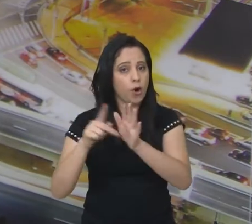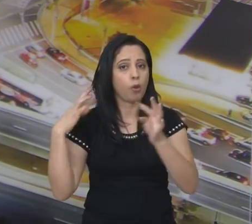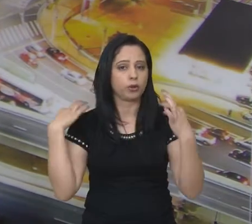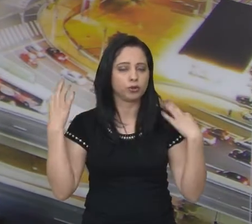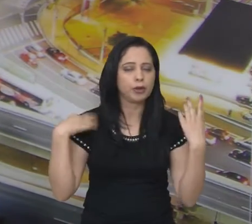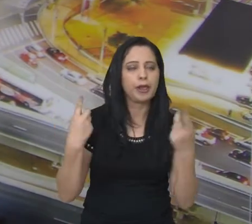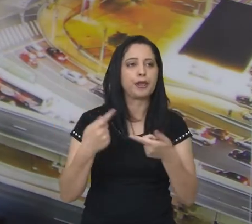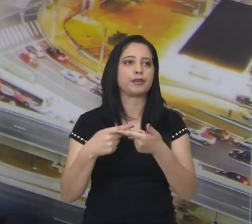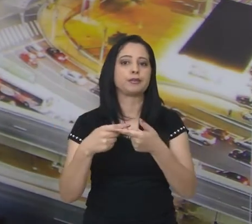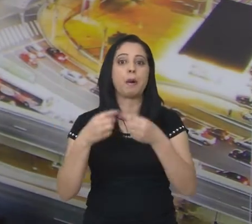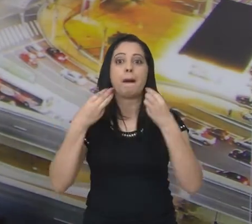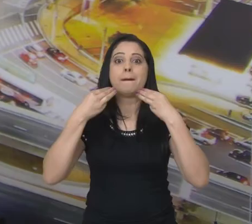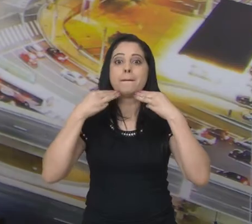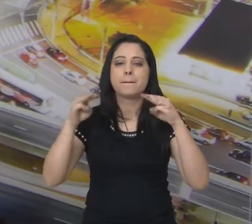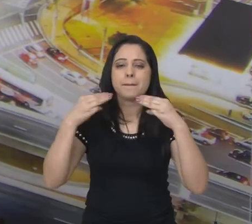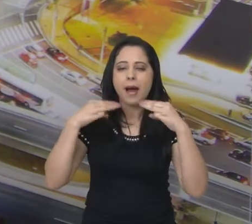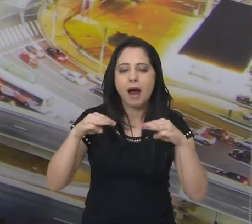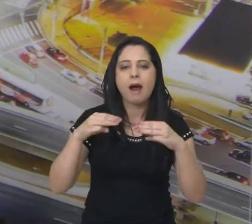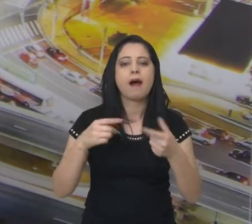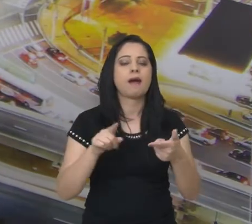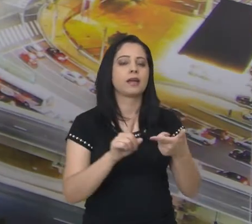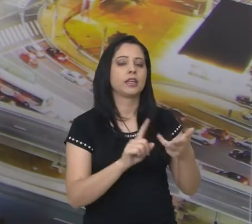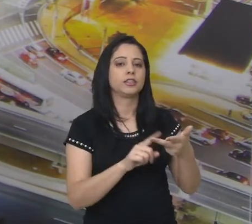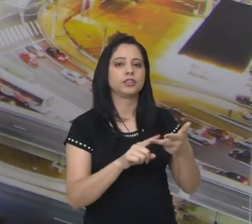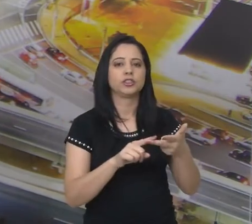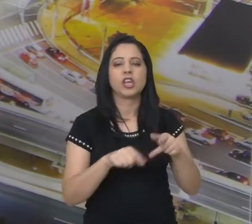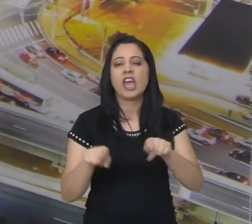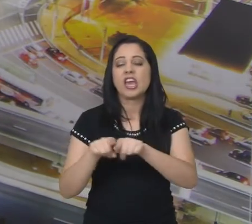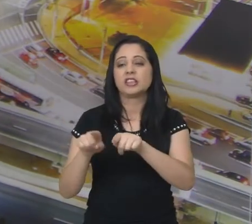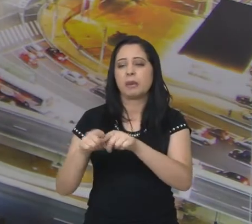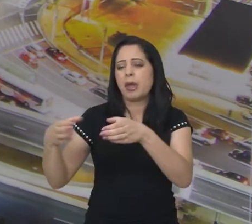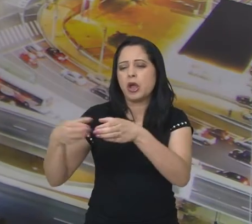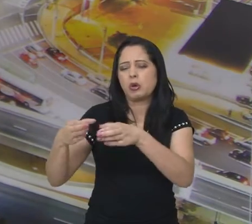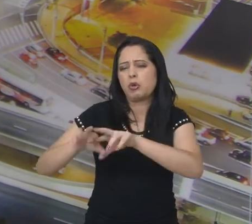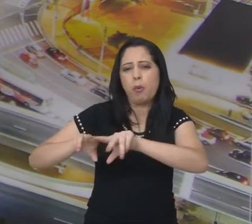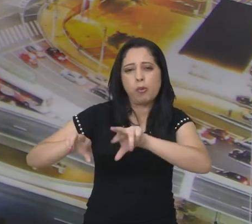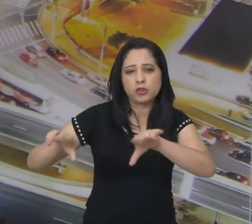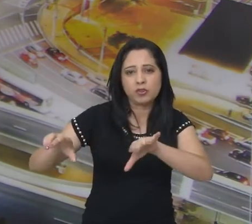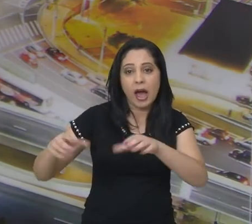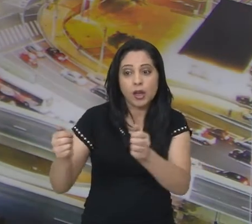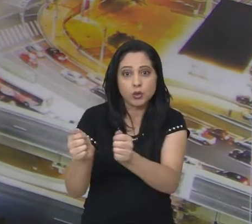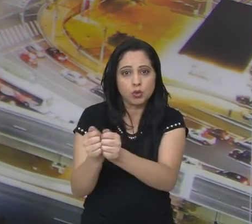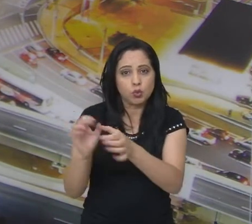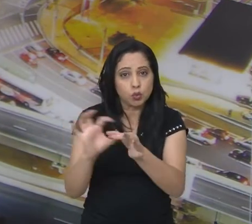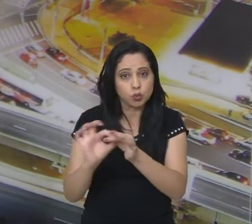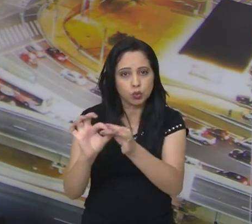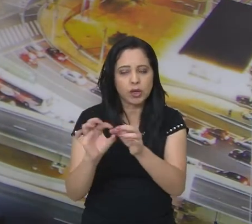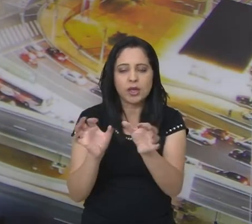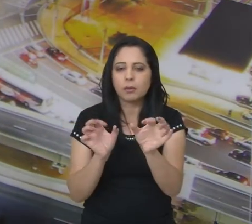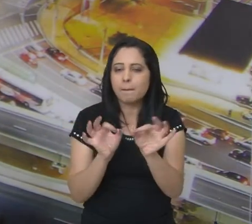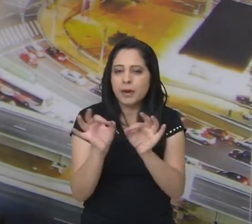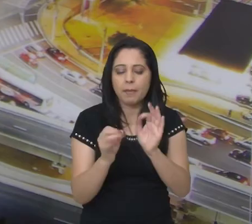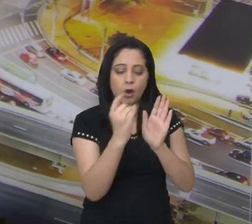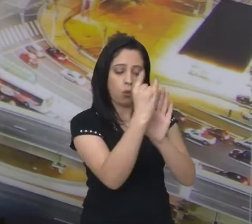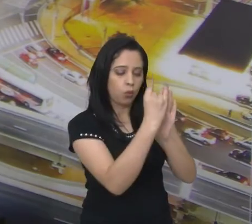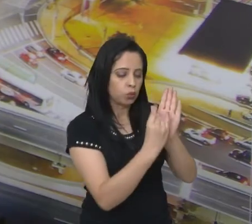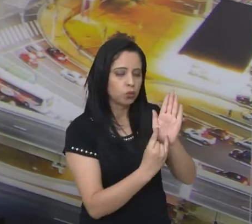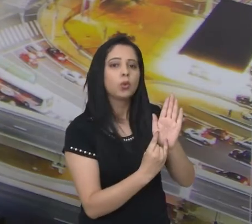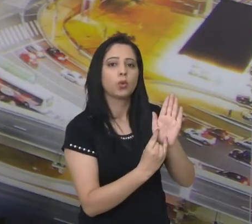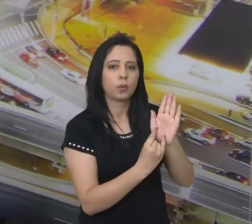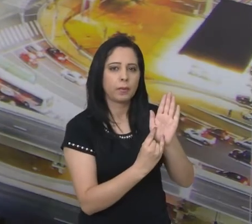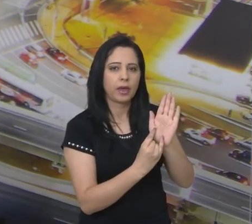área de turismo, de marketing, com o apoio do Contur, da sociedade civil organizada, para que o